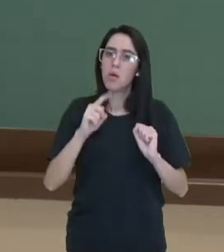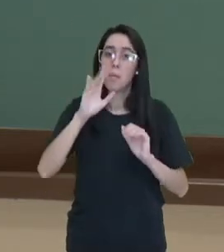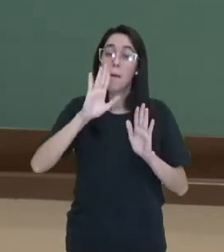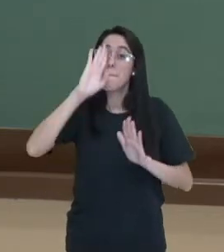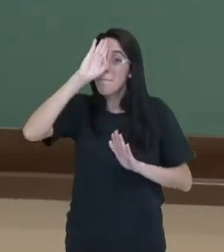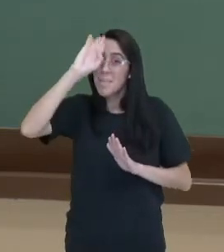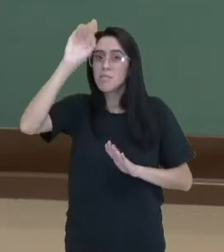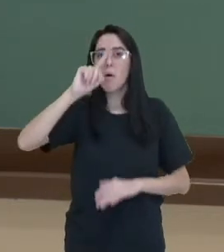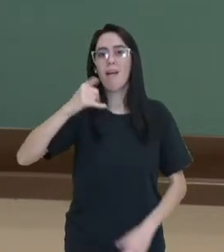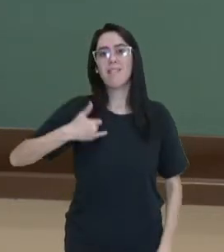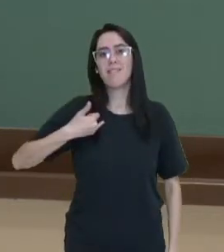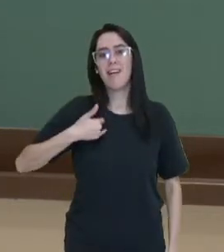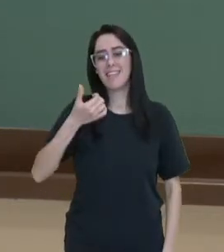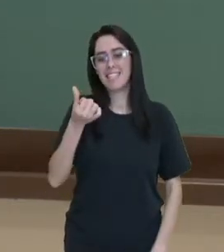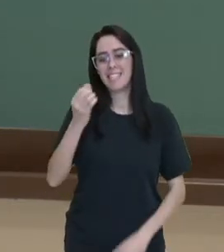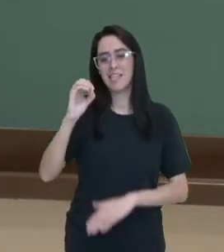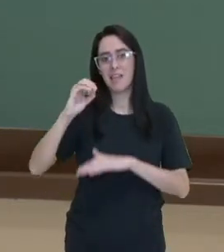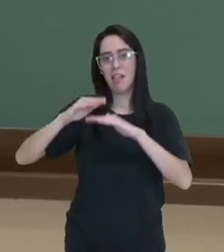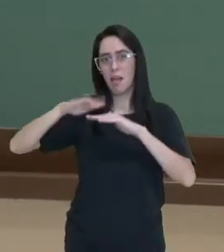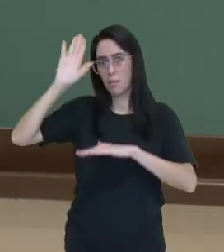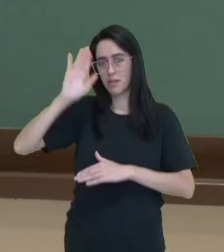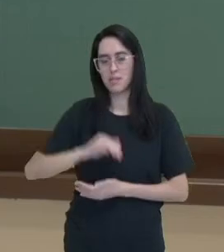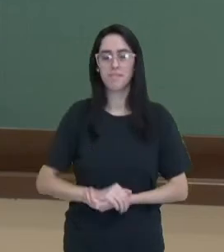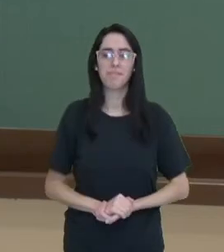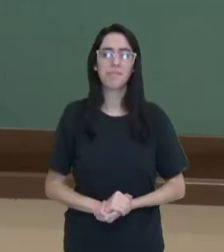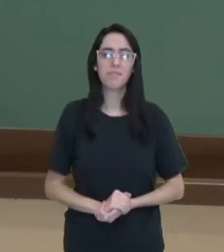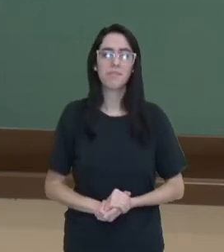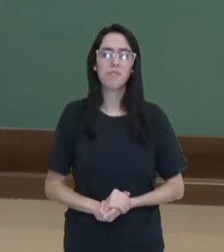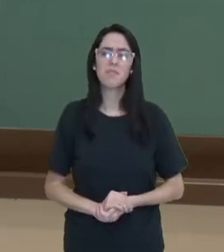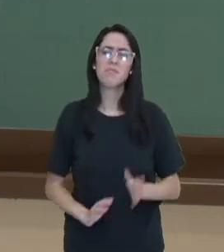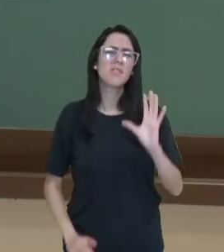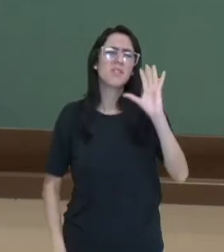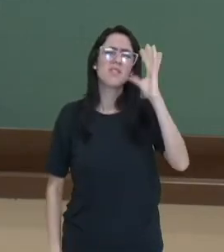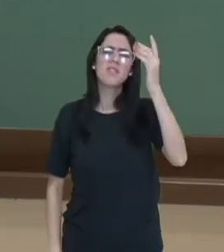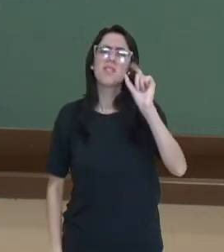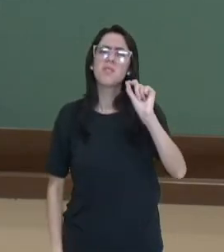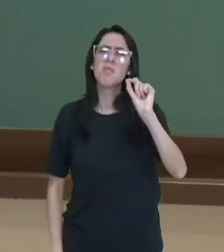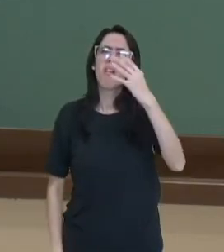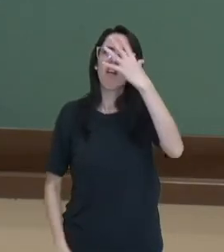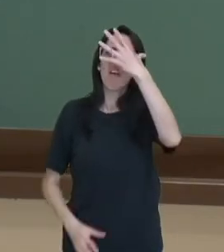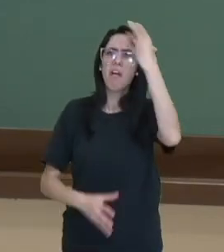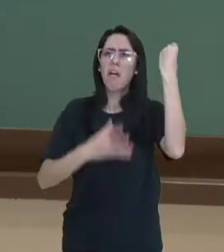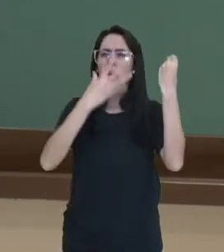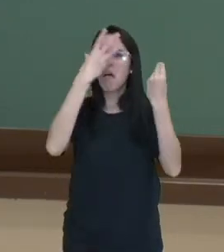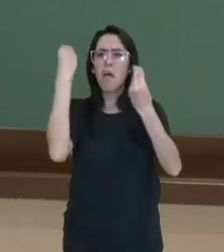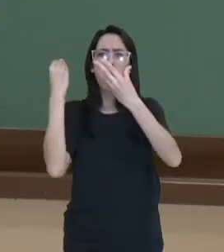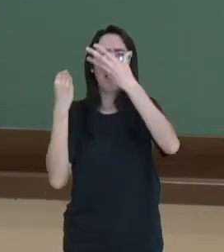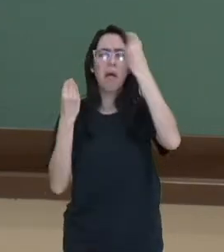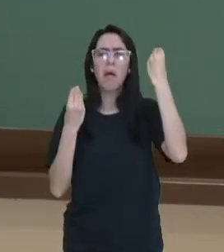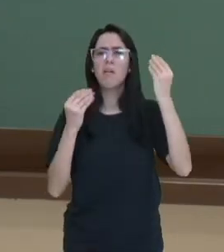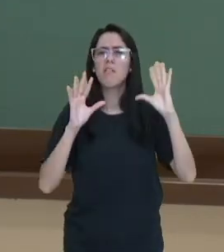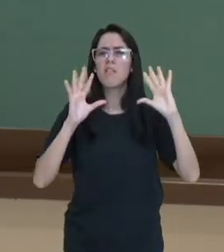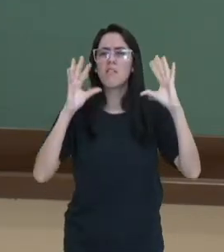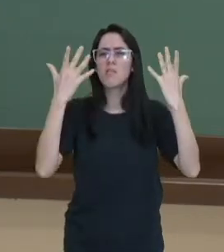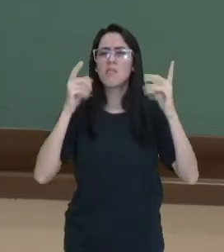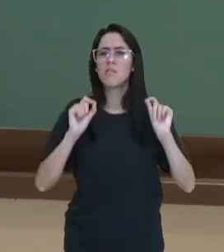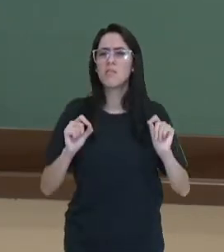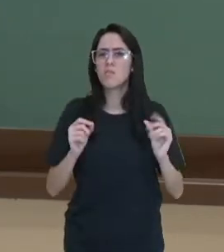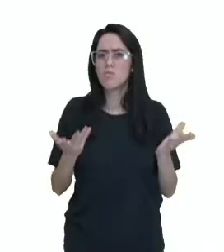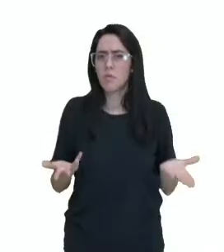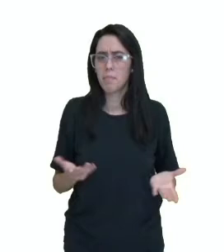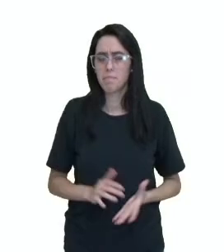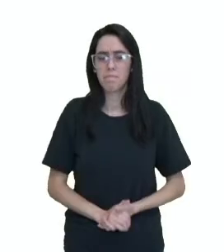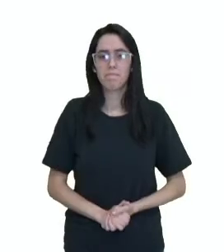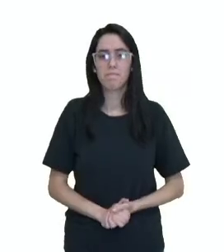com a idade elevada. O que acontece? Por que acontece esse problema lá no sistema nervoso?